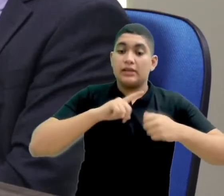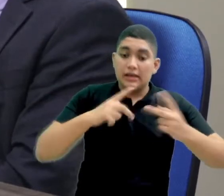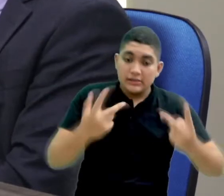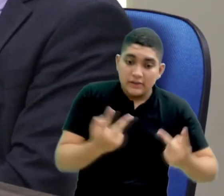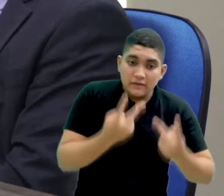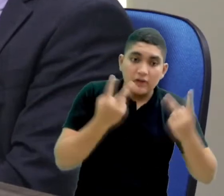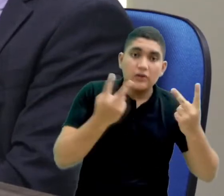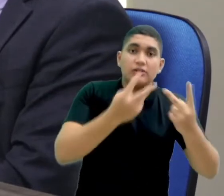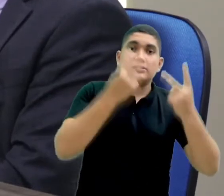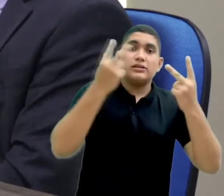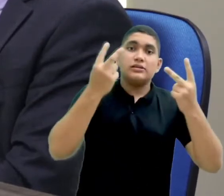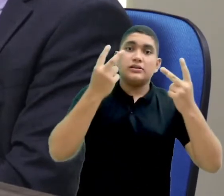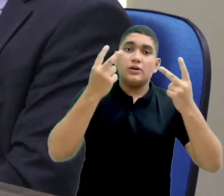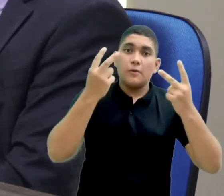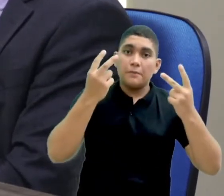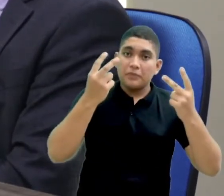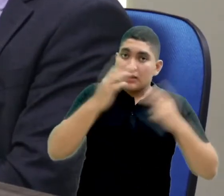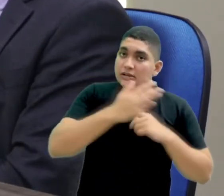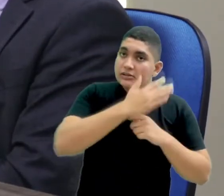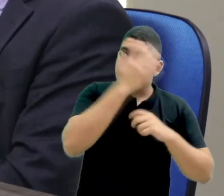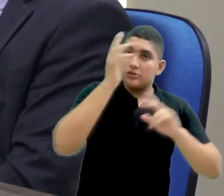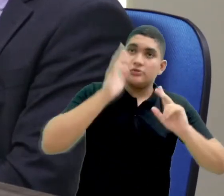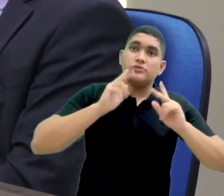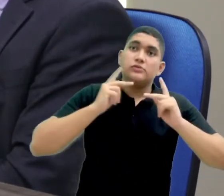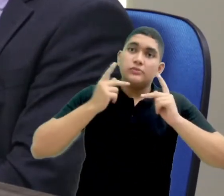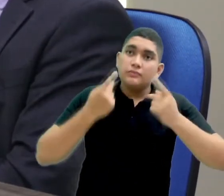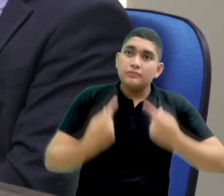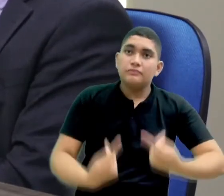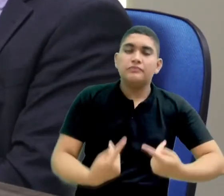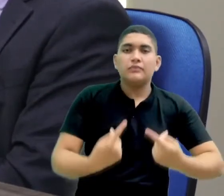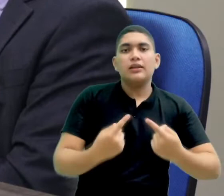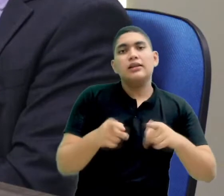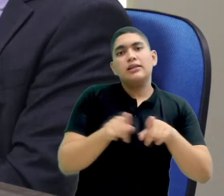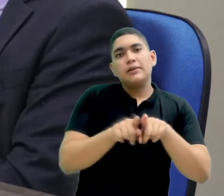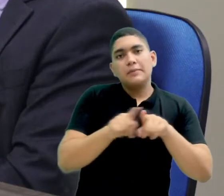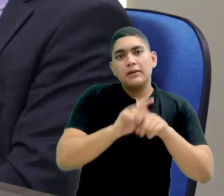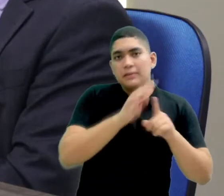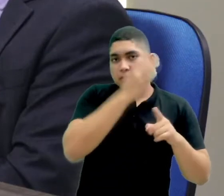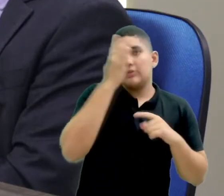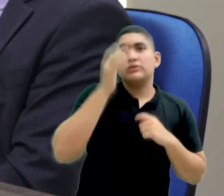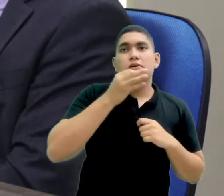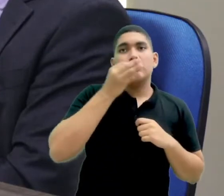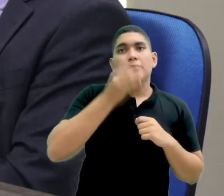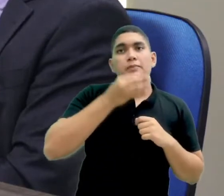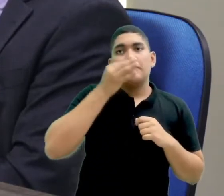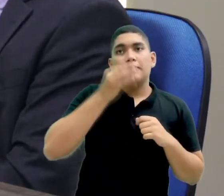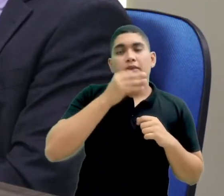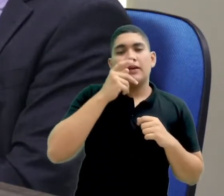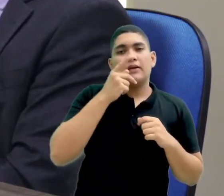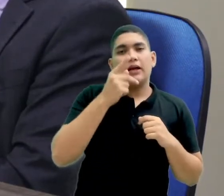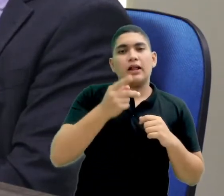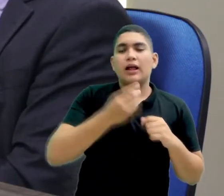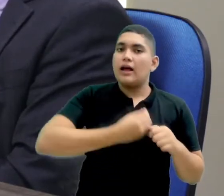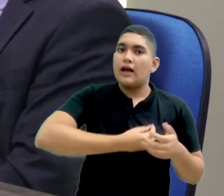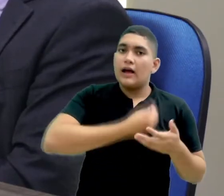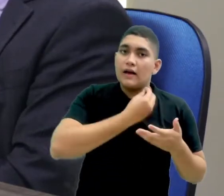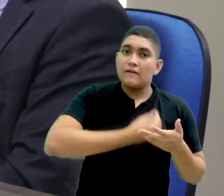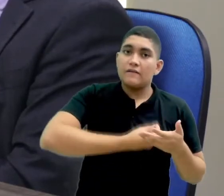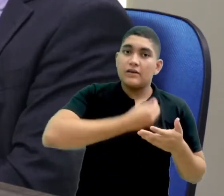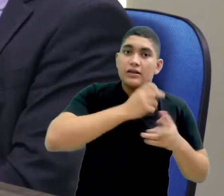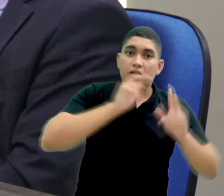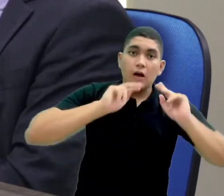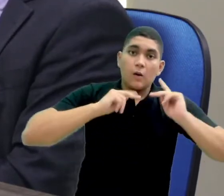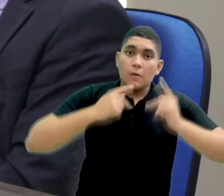as pessoas. O comentador ainda vai, aqui no final, dizer assim, a vida humana tem um